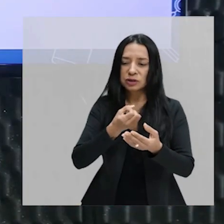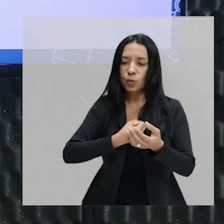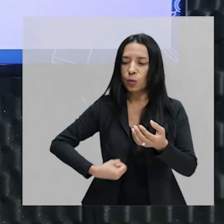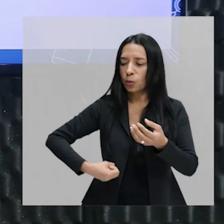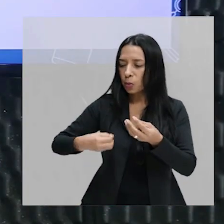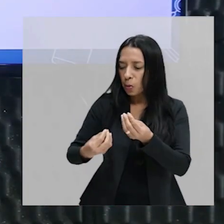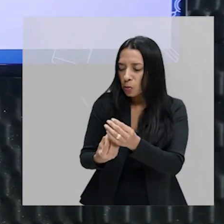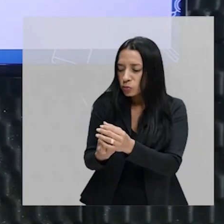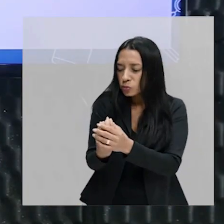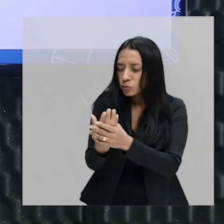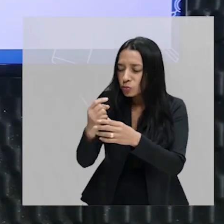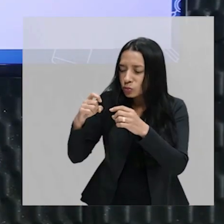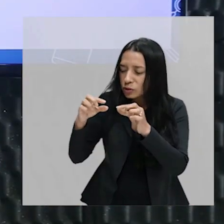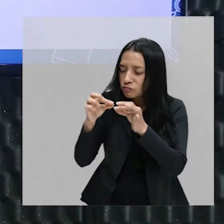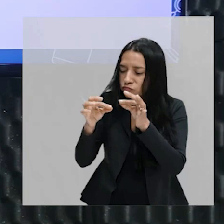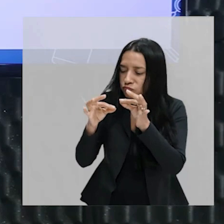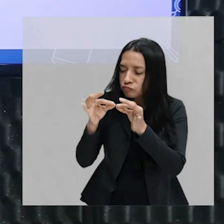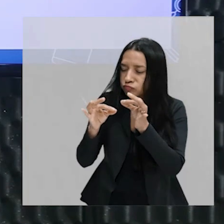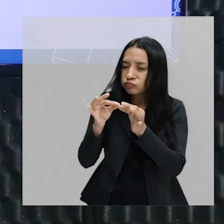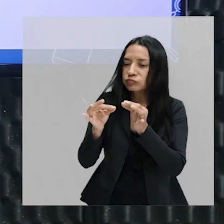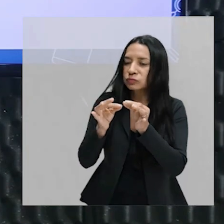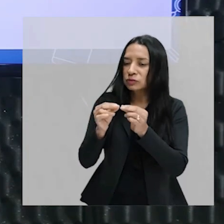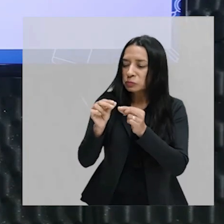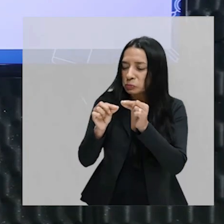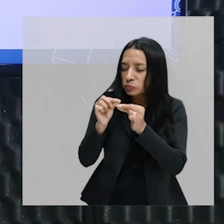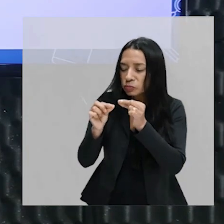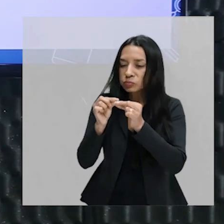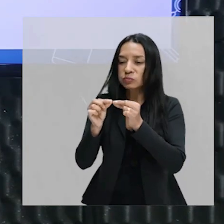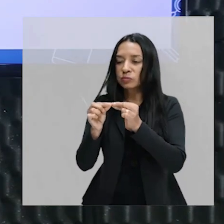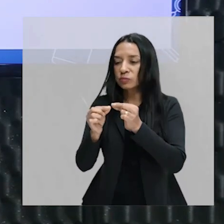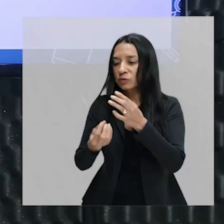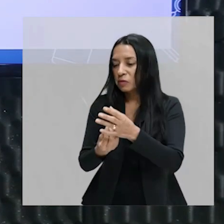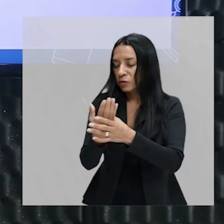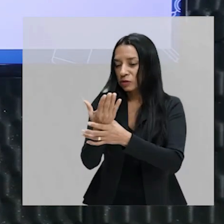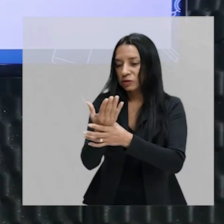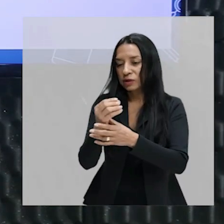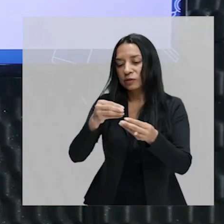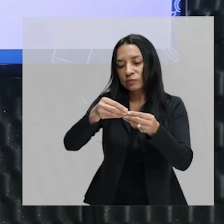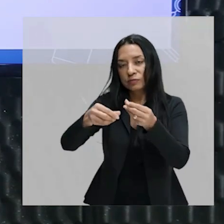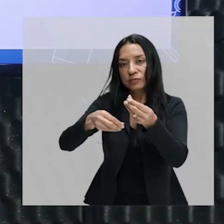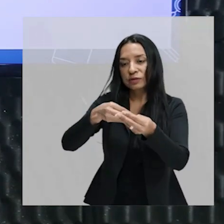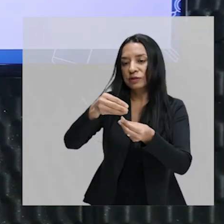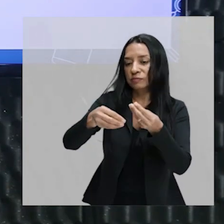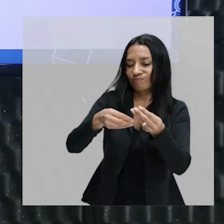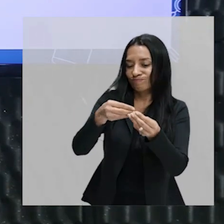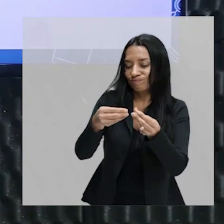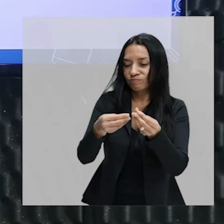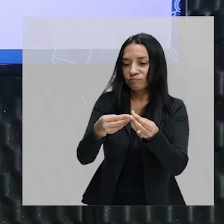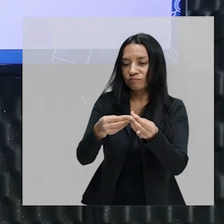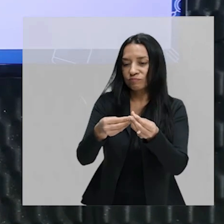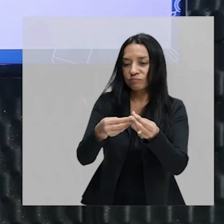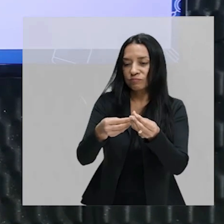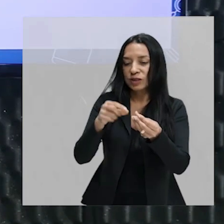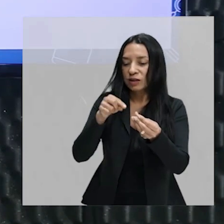que micróbios podem ser originados de matéria matéria orgânica em decomposição na verdade